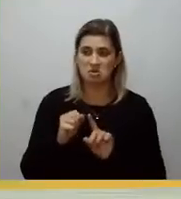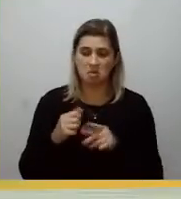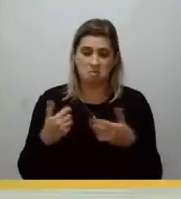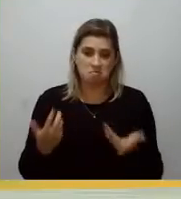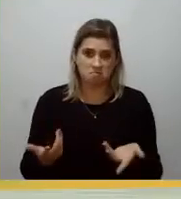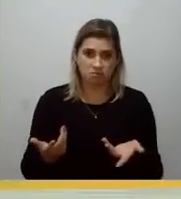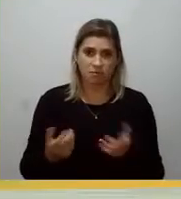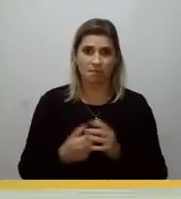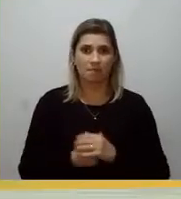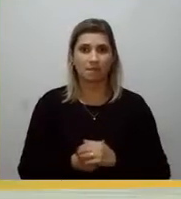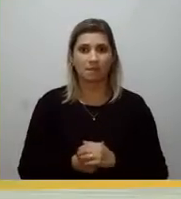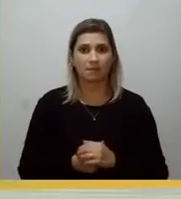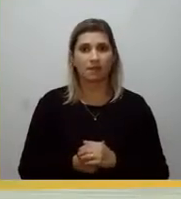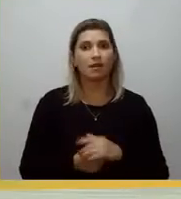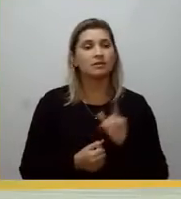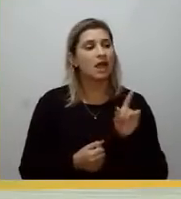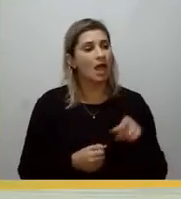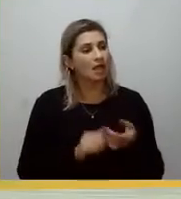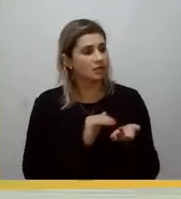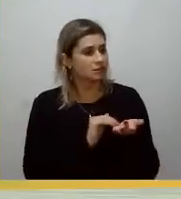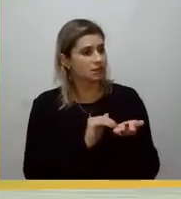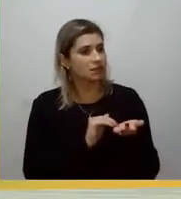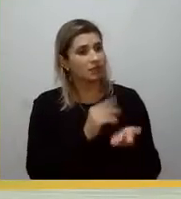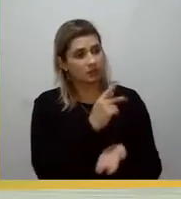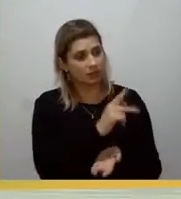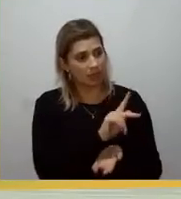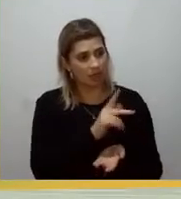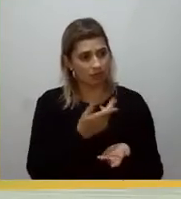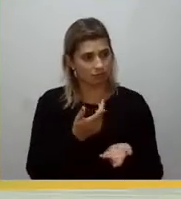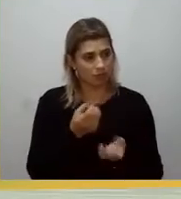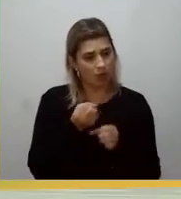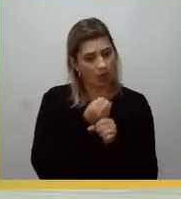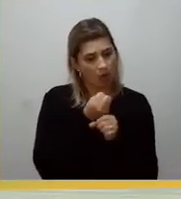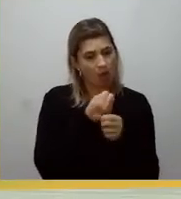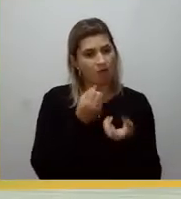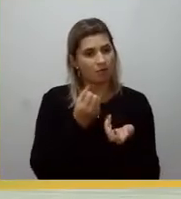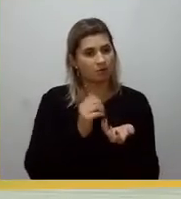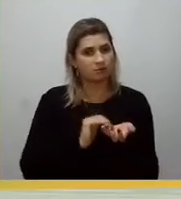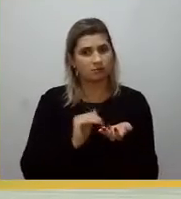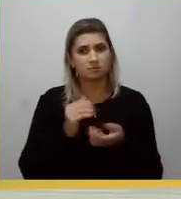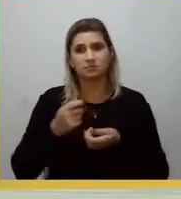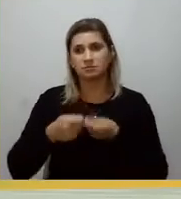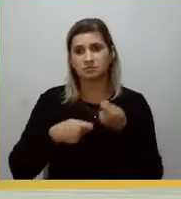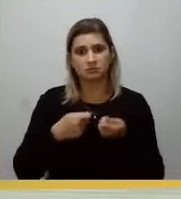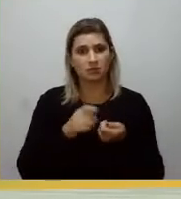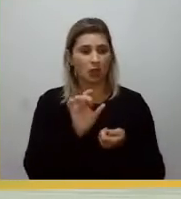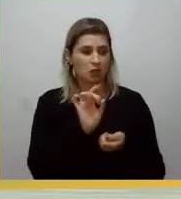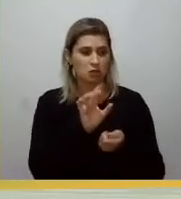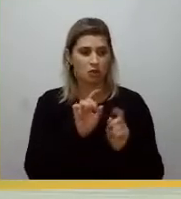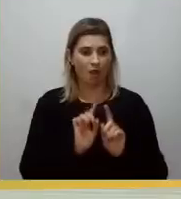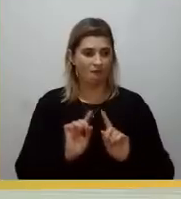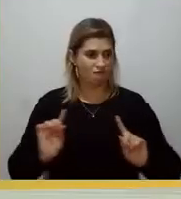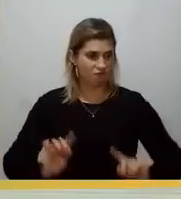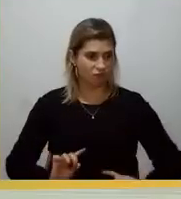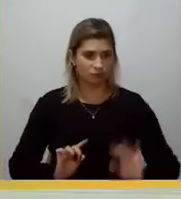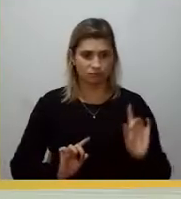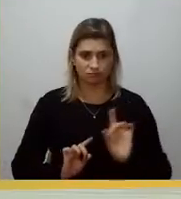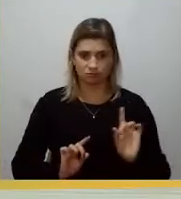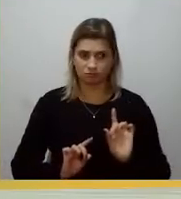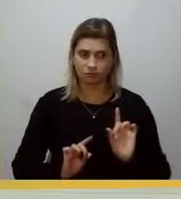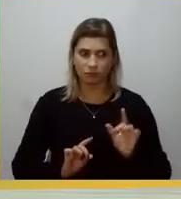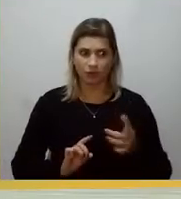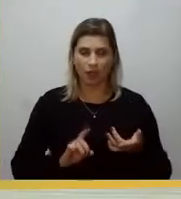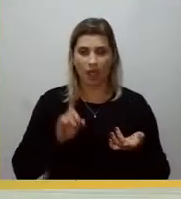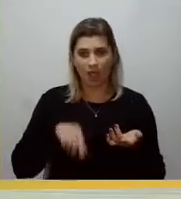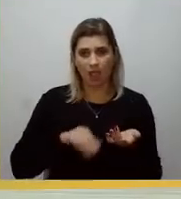secretários próximos, um secretário de obras ou seu secretário de administração. Então, eles não eram meros funcionários seu. Eram